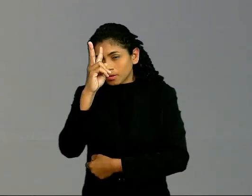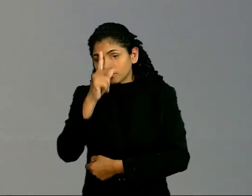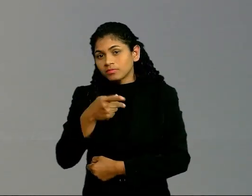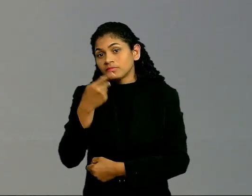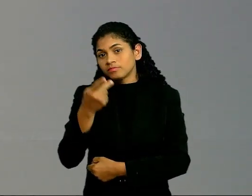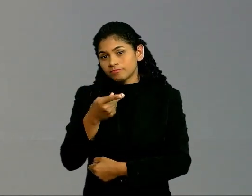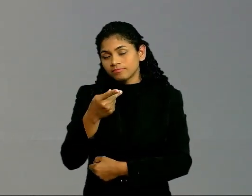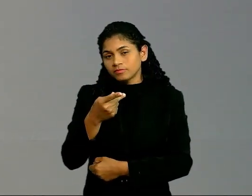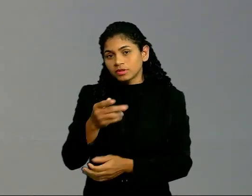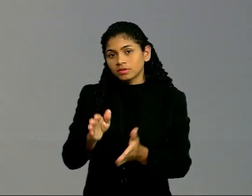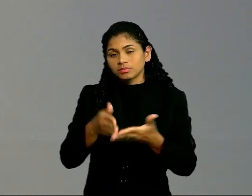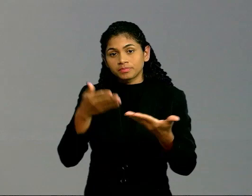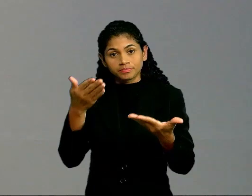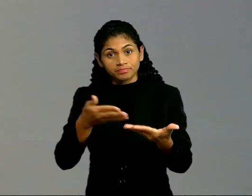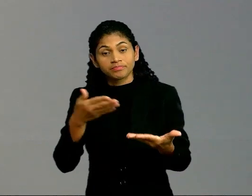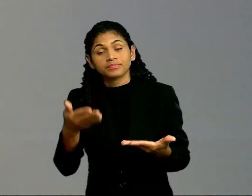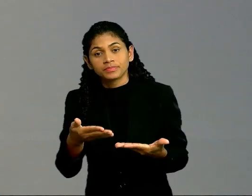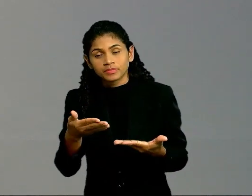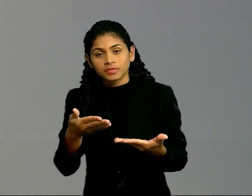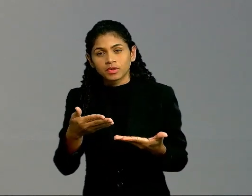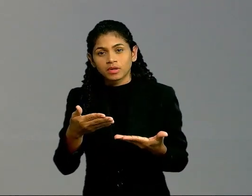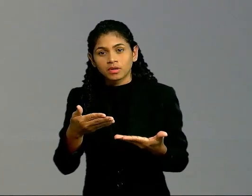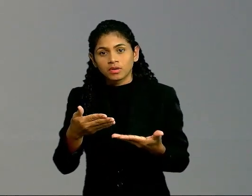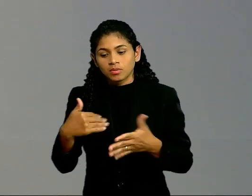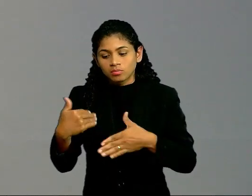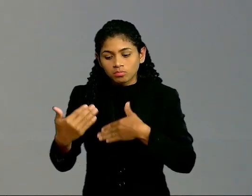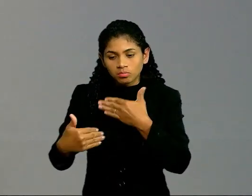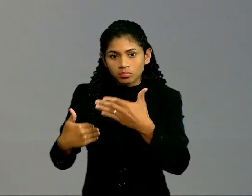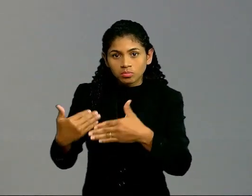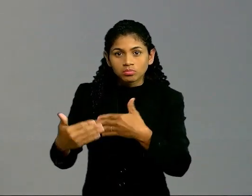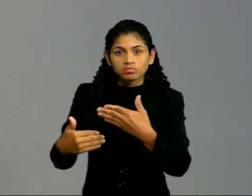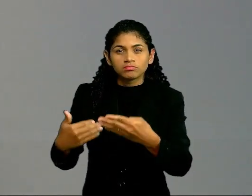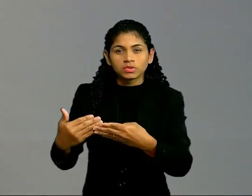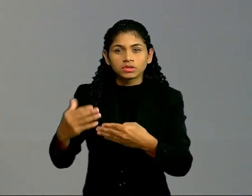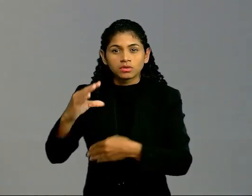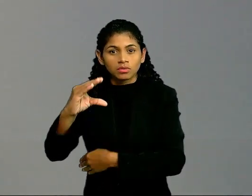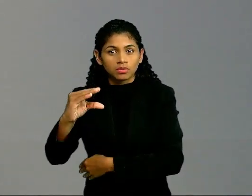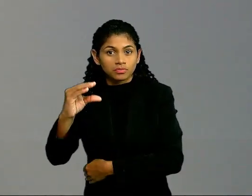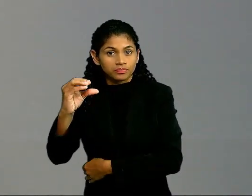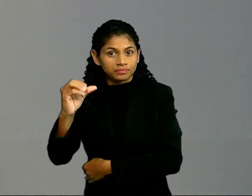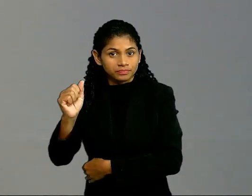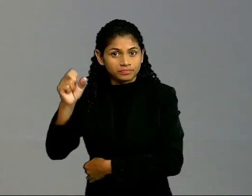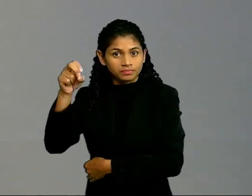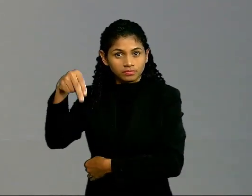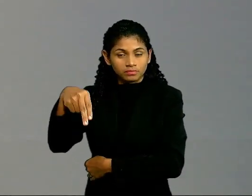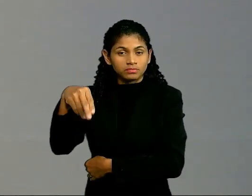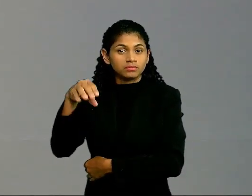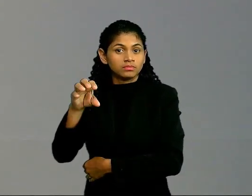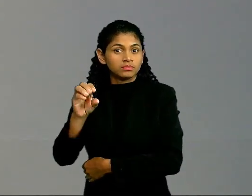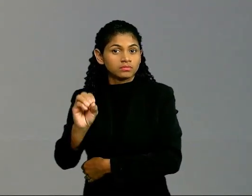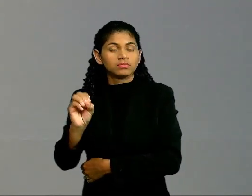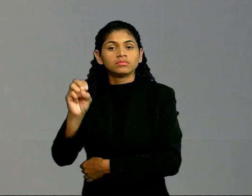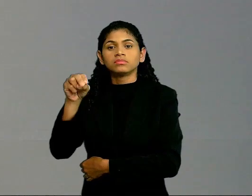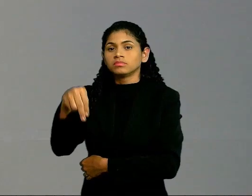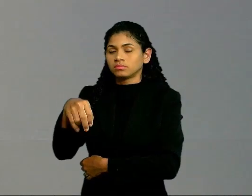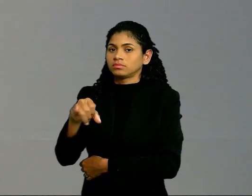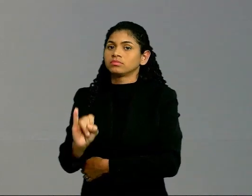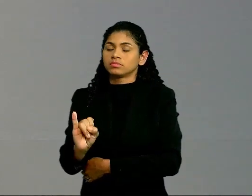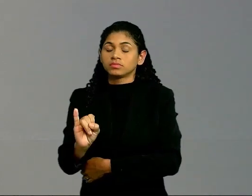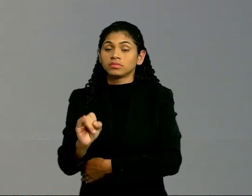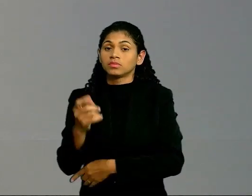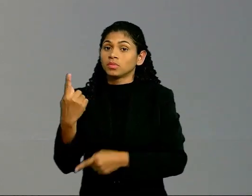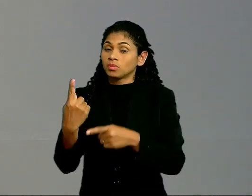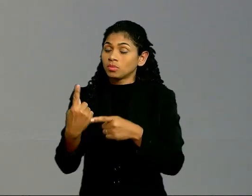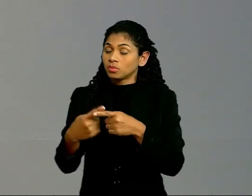obra estava em processo de se tornar ou se tornou um cânone da literatura brasileira? Porque tem essa